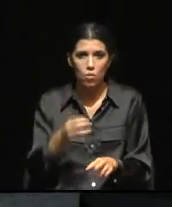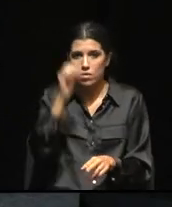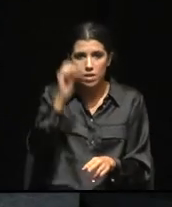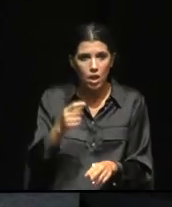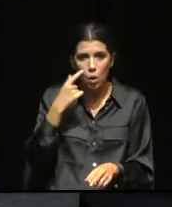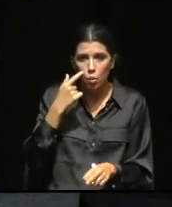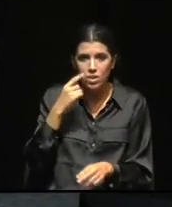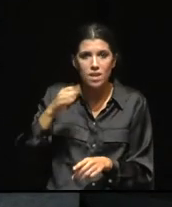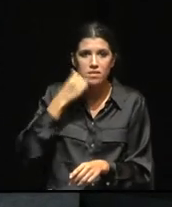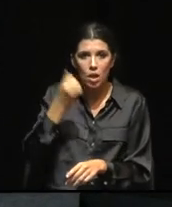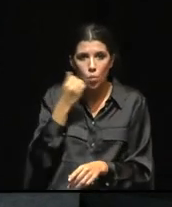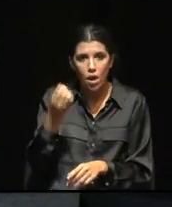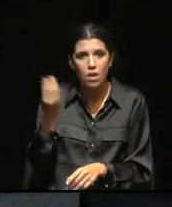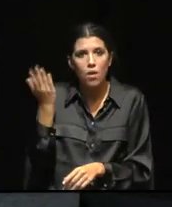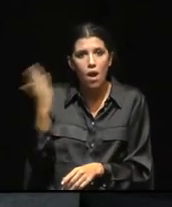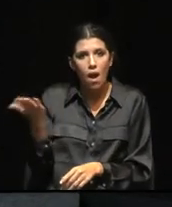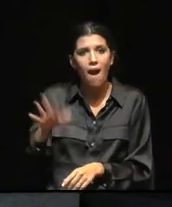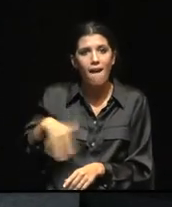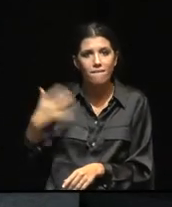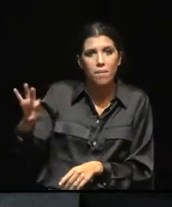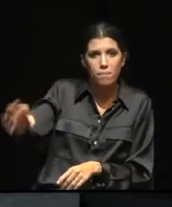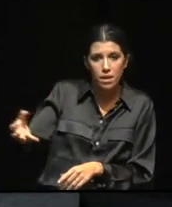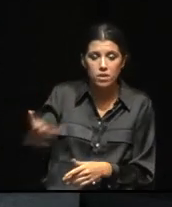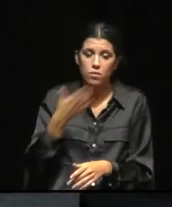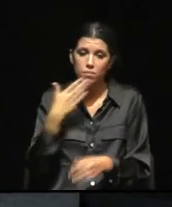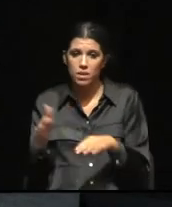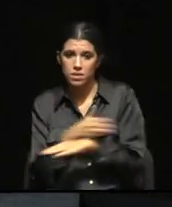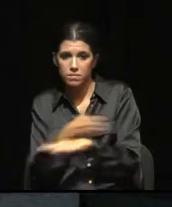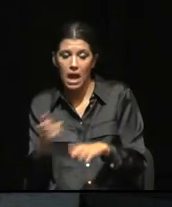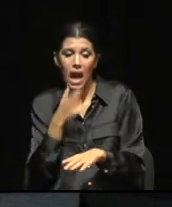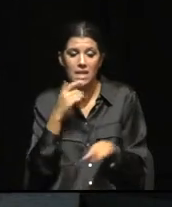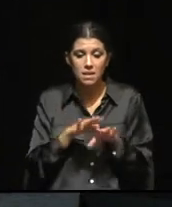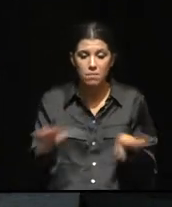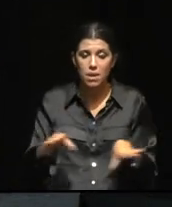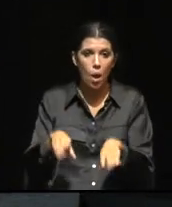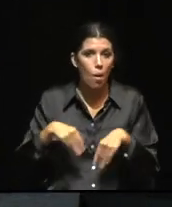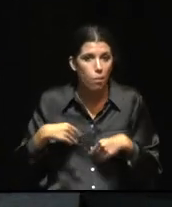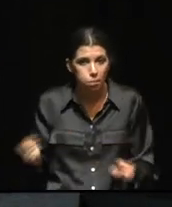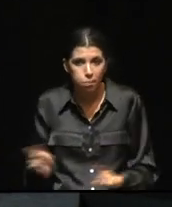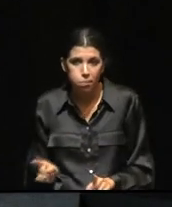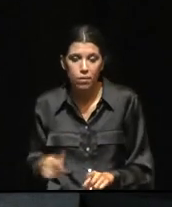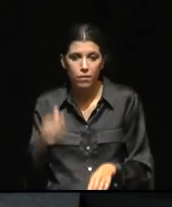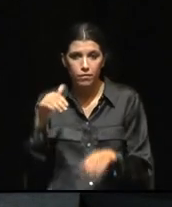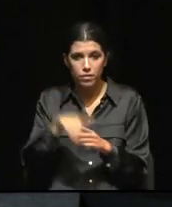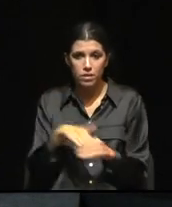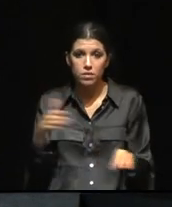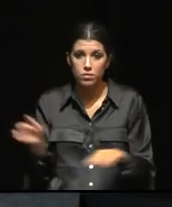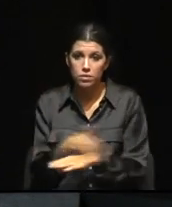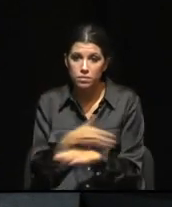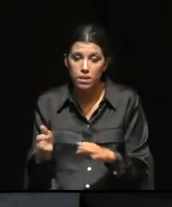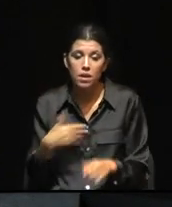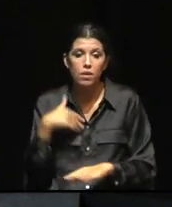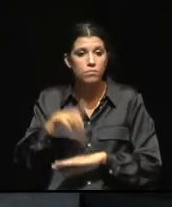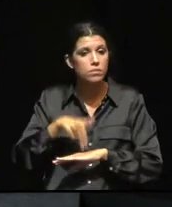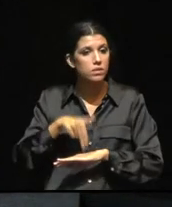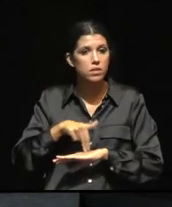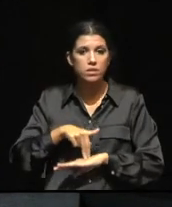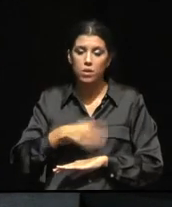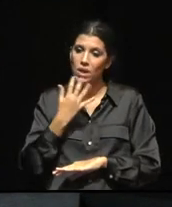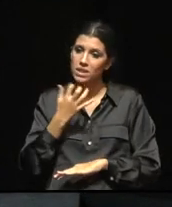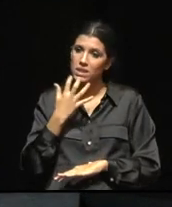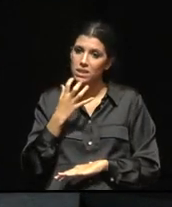portanto é essa a razão do nosso pedido em separado se a mesa decidir não aceitar essa votação em separado a nossa posição está